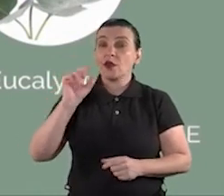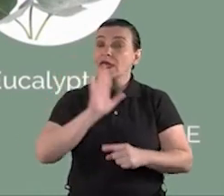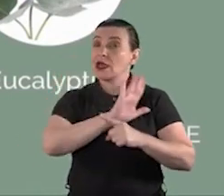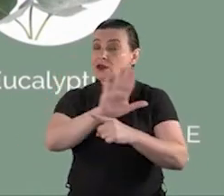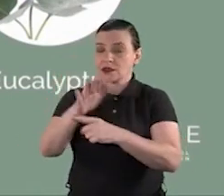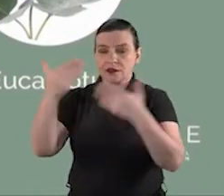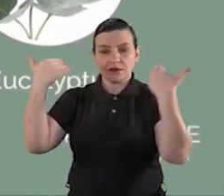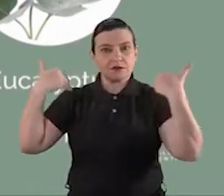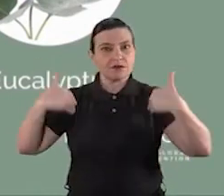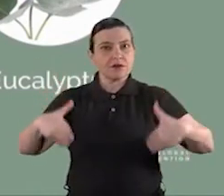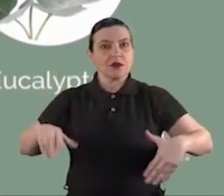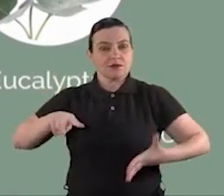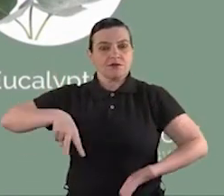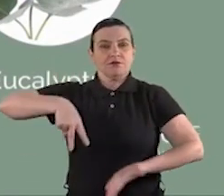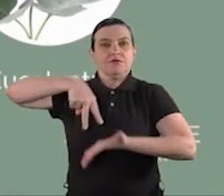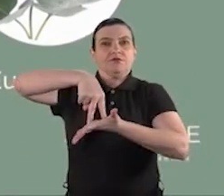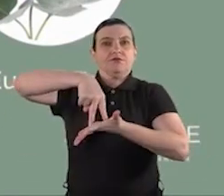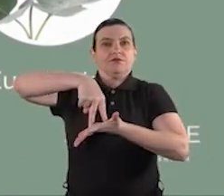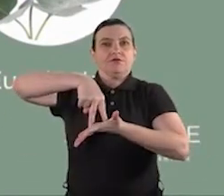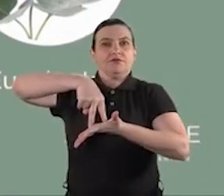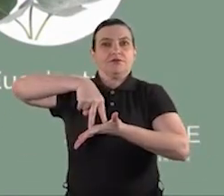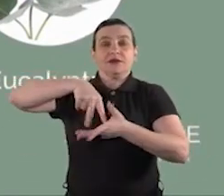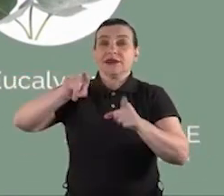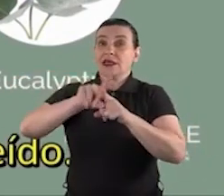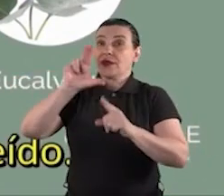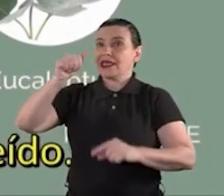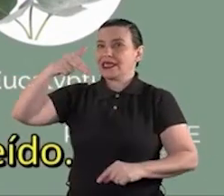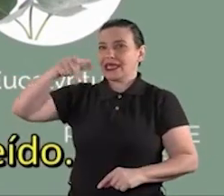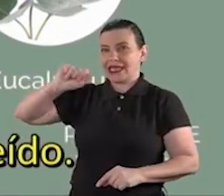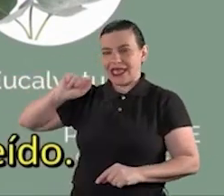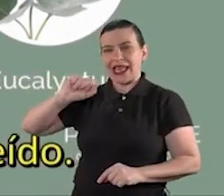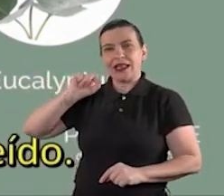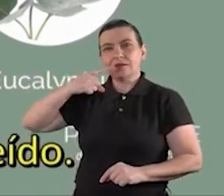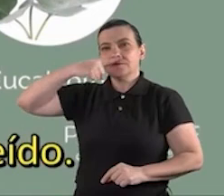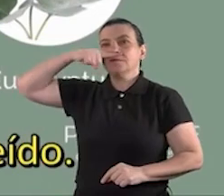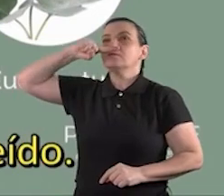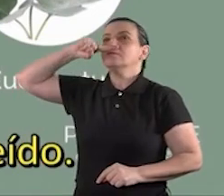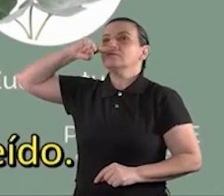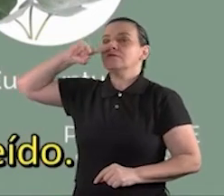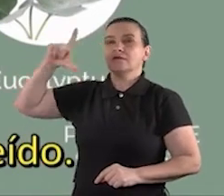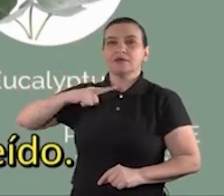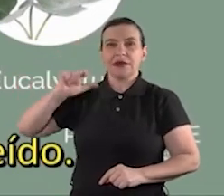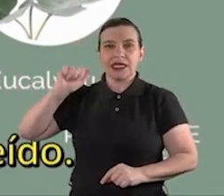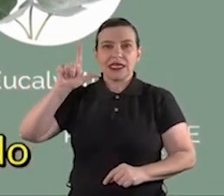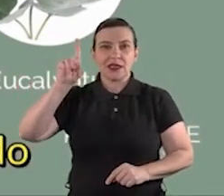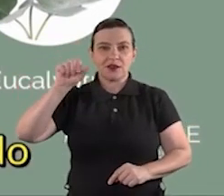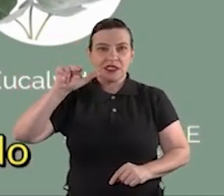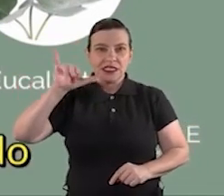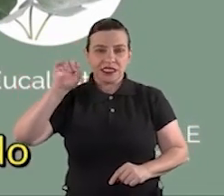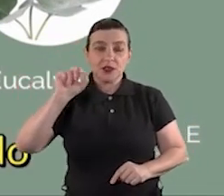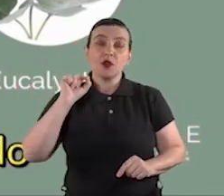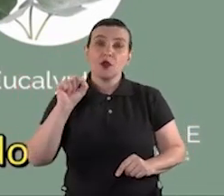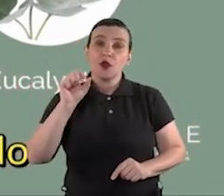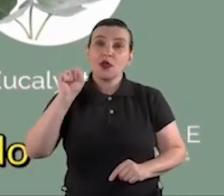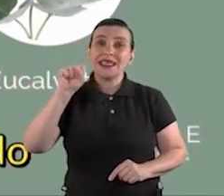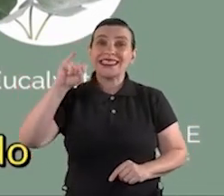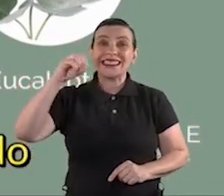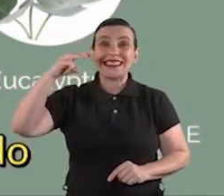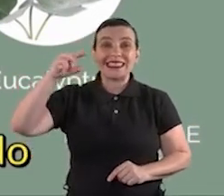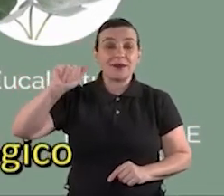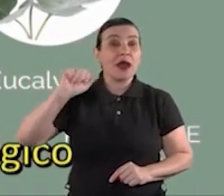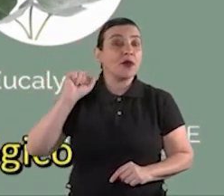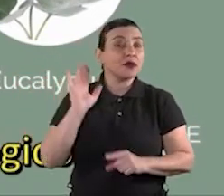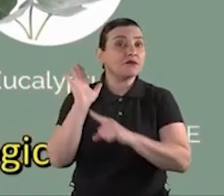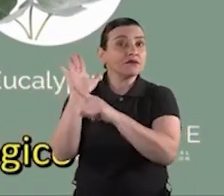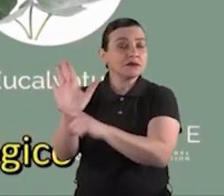do corpo de ser resiliente a canela tem grandes quantidades de um aldeído conhecido como sino aldeído entre